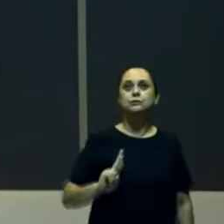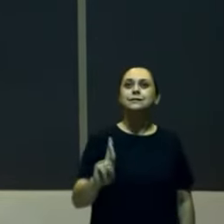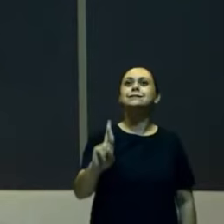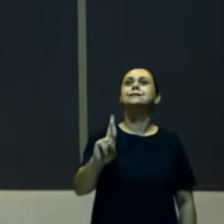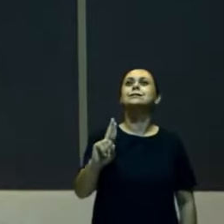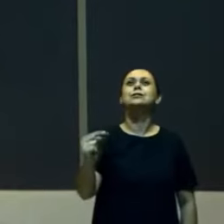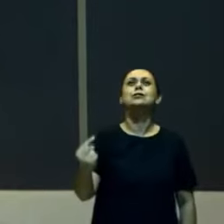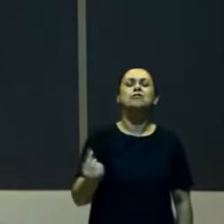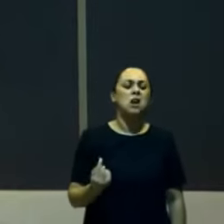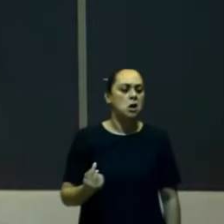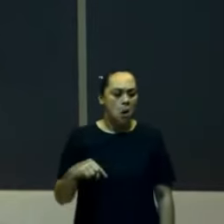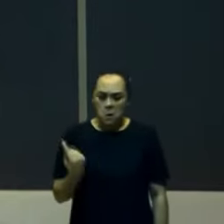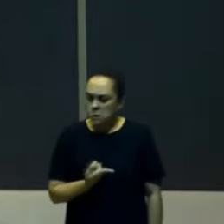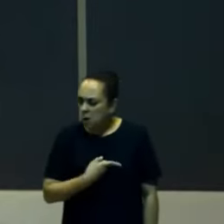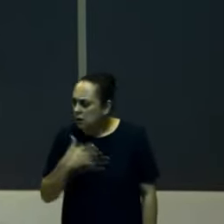onde ninguém sabia o que fazer,